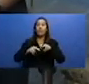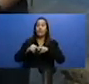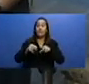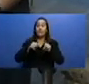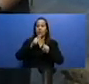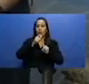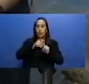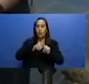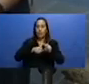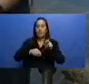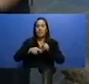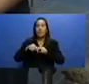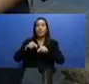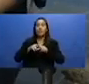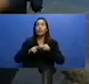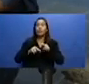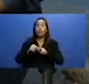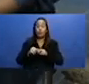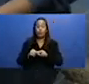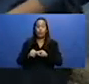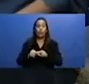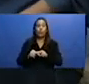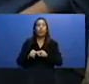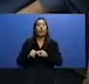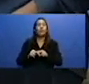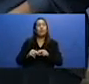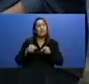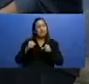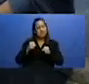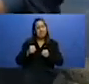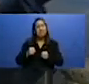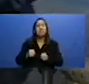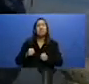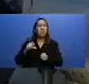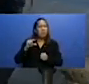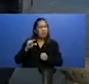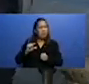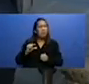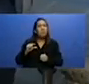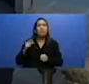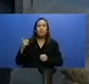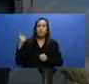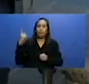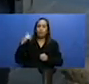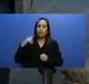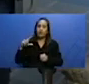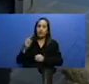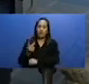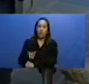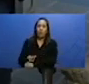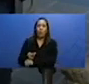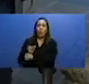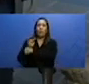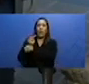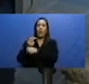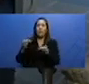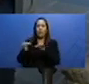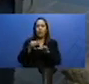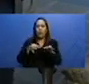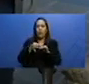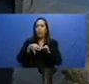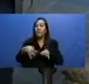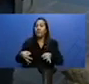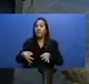junho, no mês de julho, você acha que seria pouco provável que você ganhasse o prêmio? Isso aí é a resposta